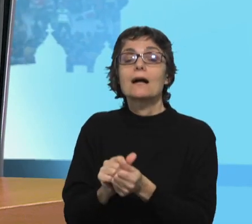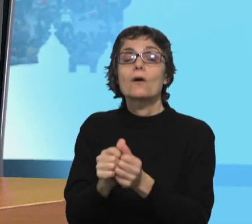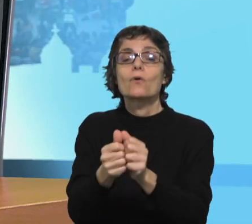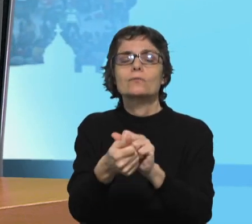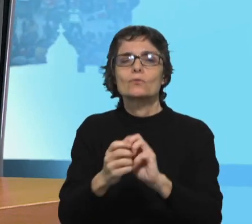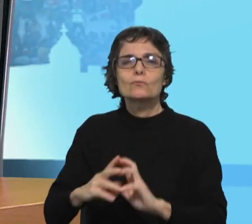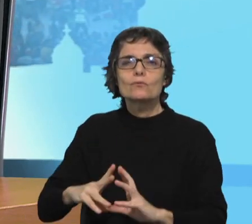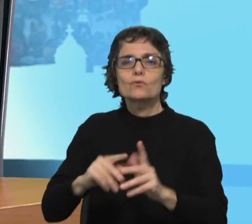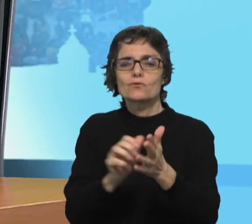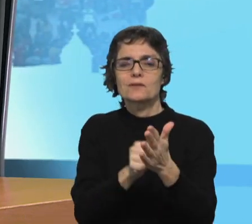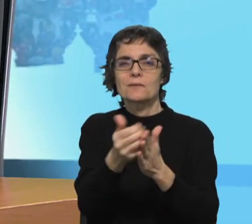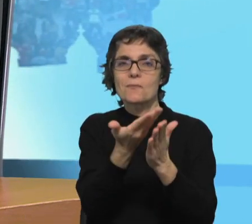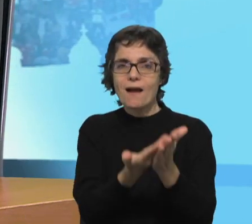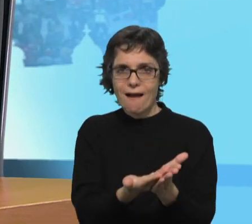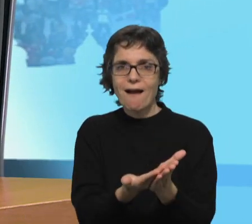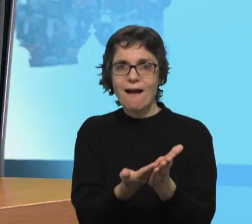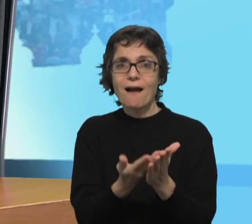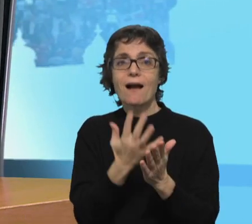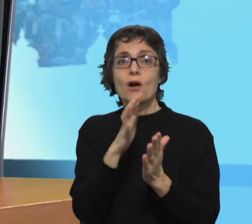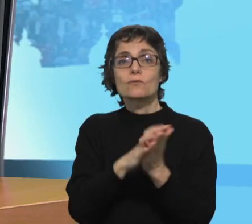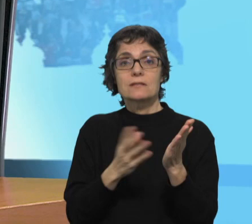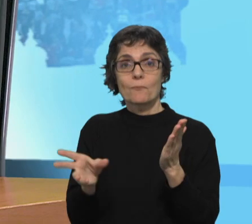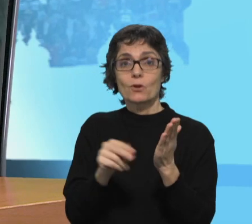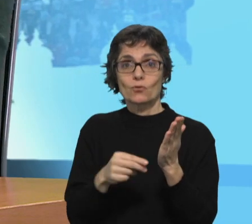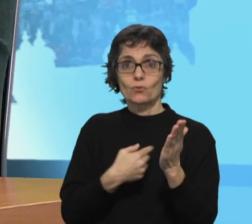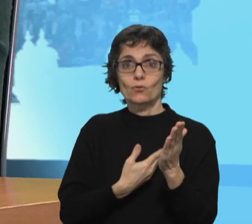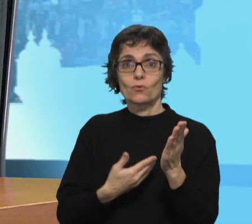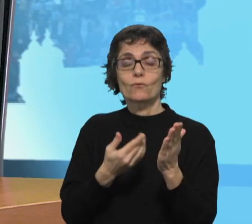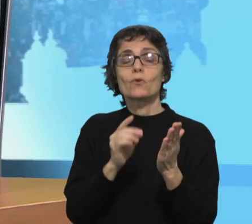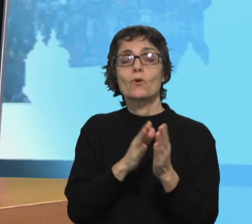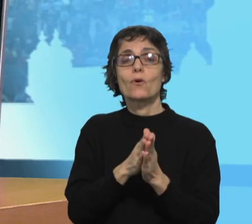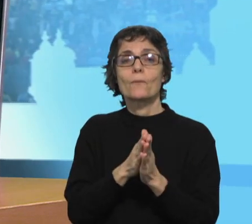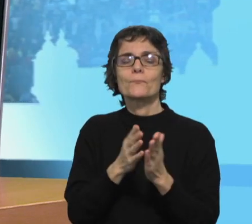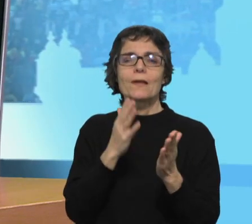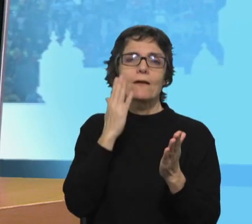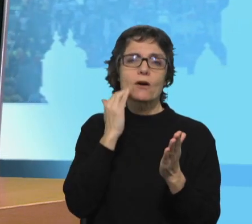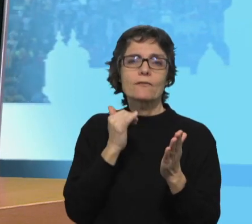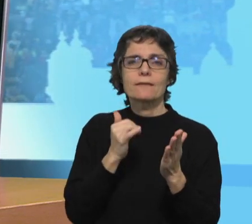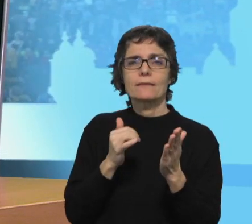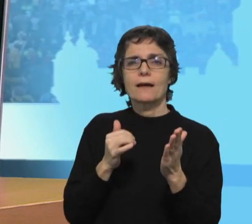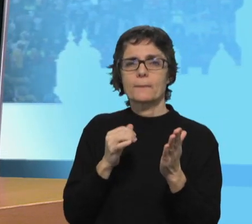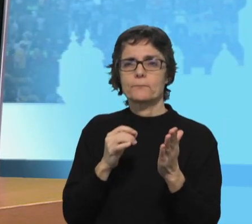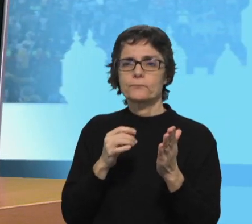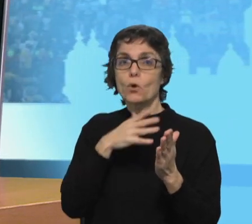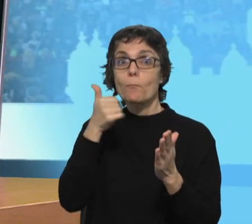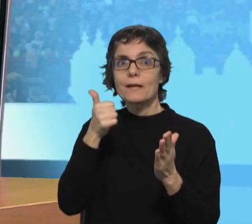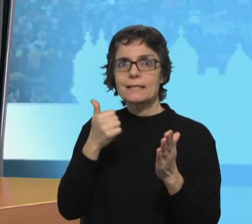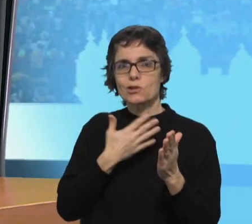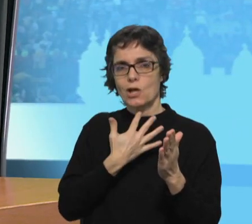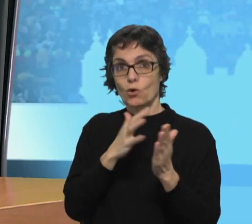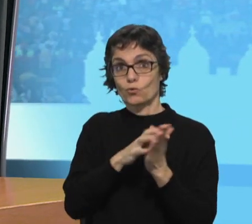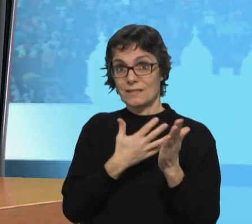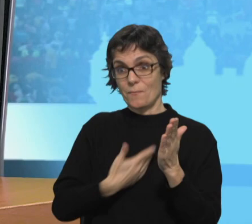há em Jesus, no Novo Testamento, há um aproveitar de tudo o que já estava de belo e positivo no Antigo